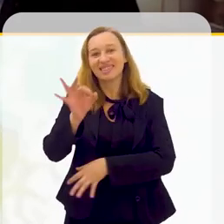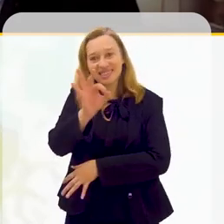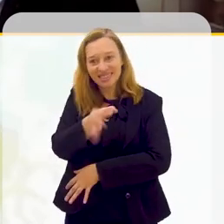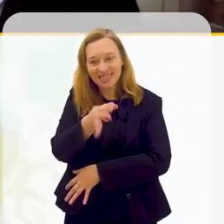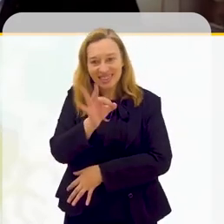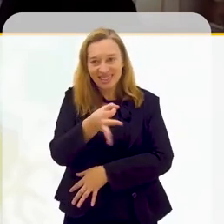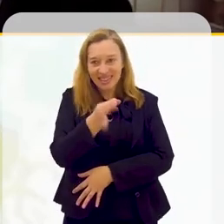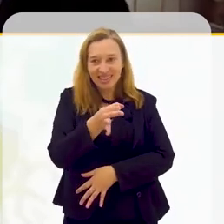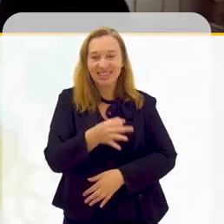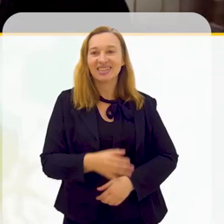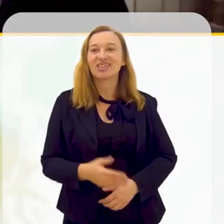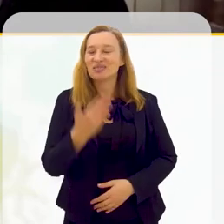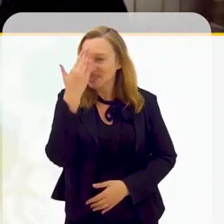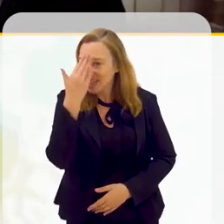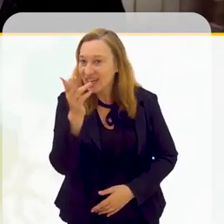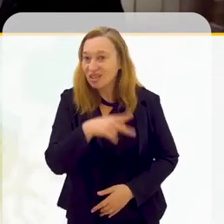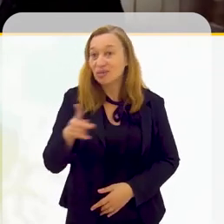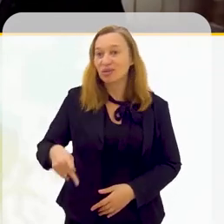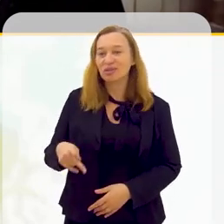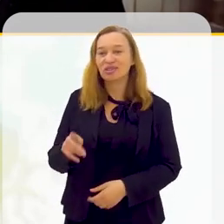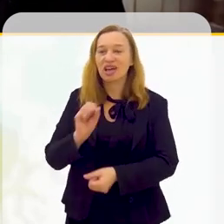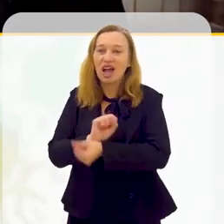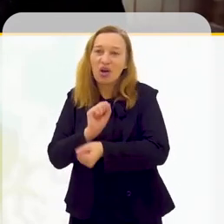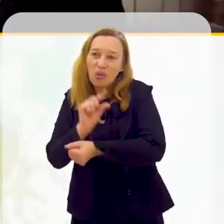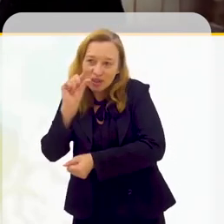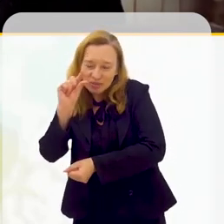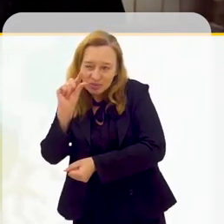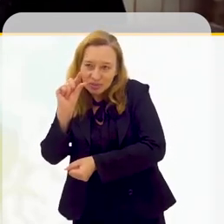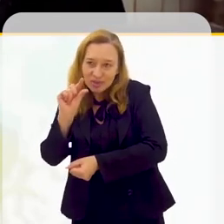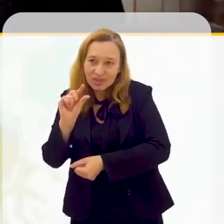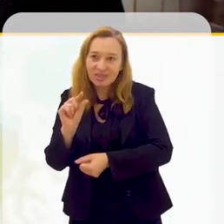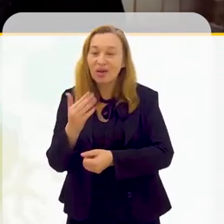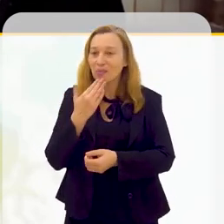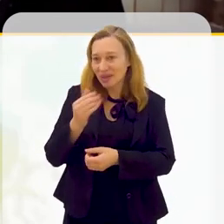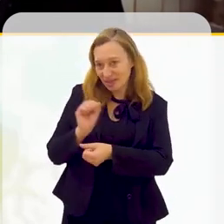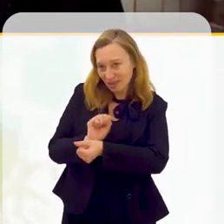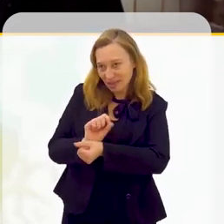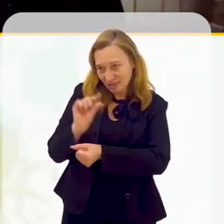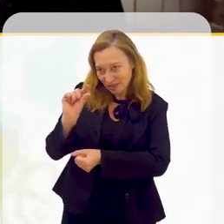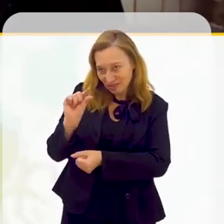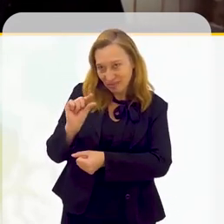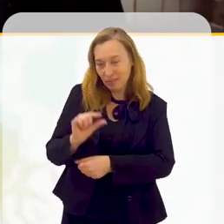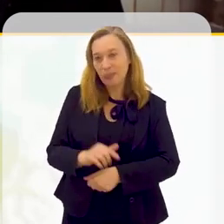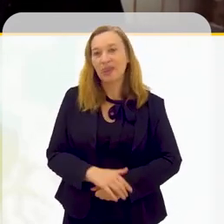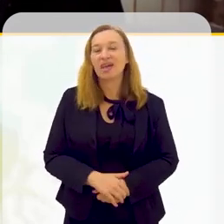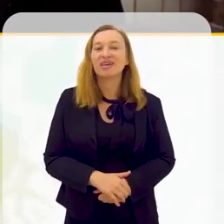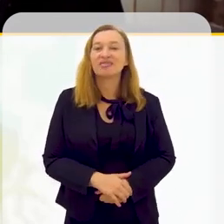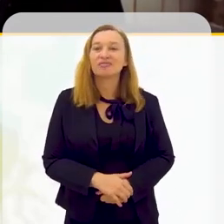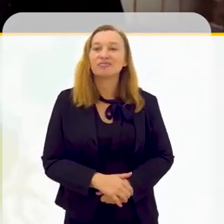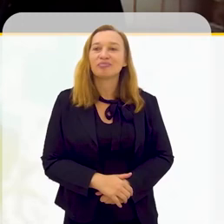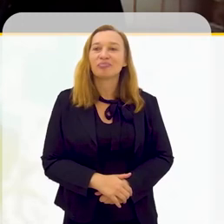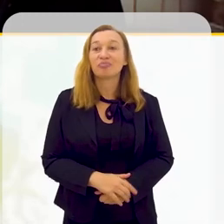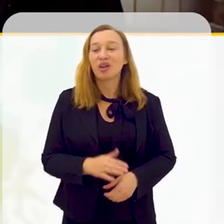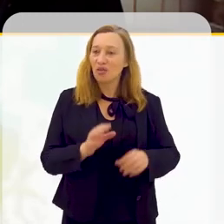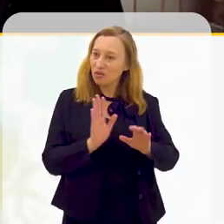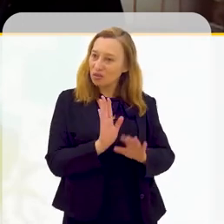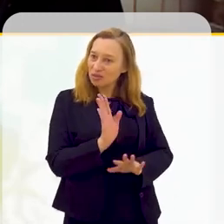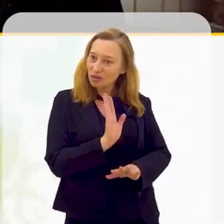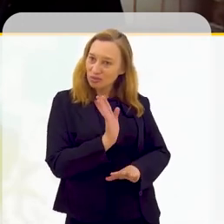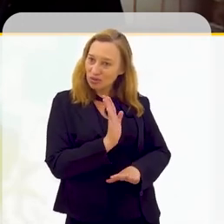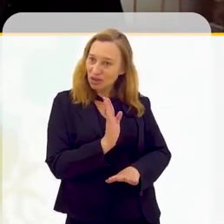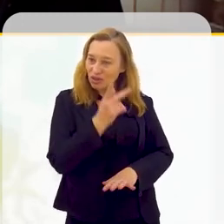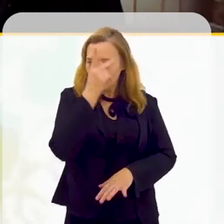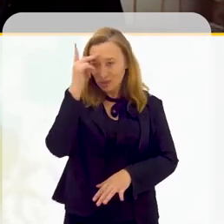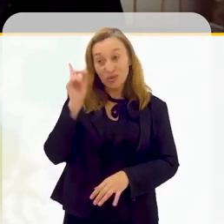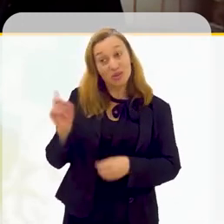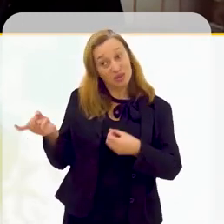lá professora me aguarde eu te agradeço para senhora me aguardar um minutinho que